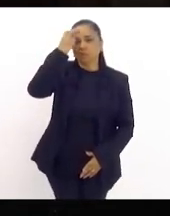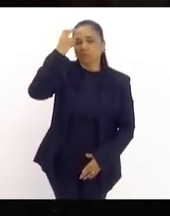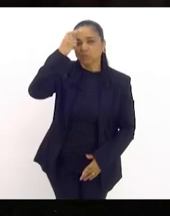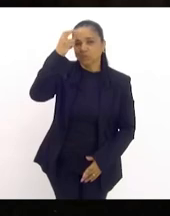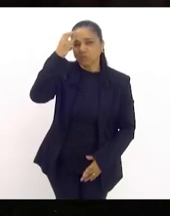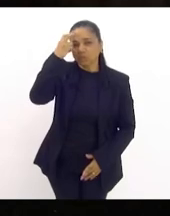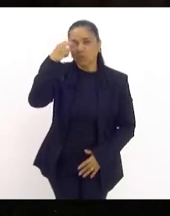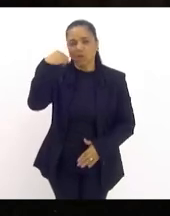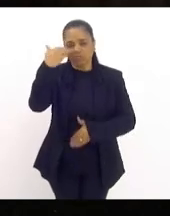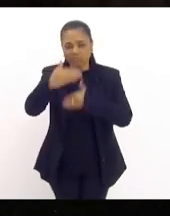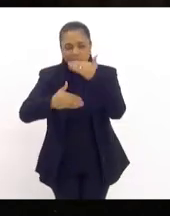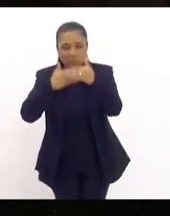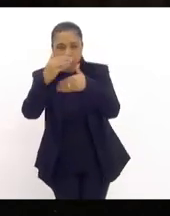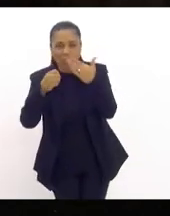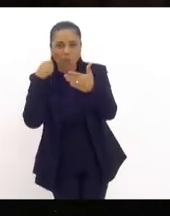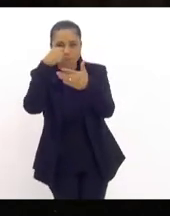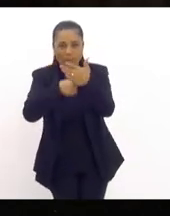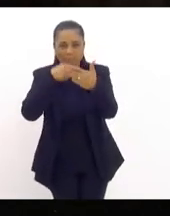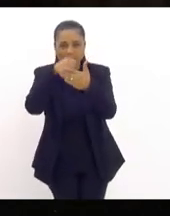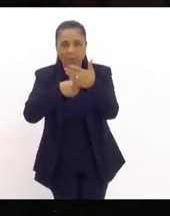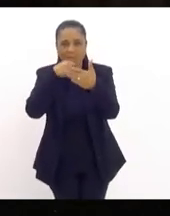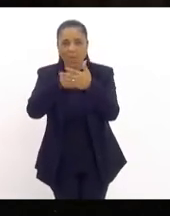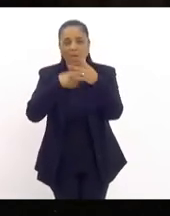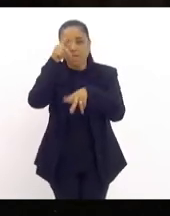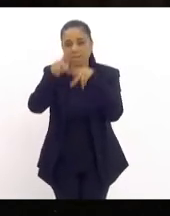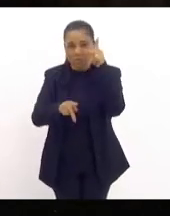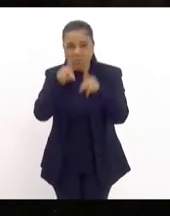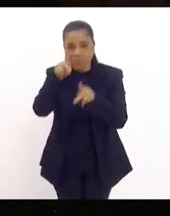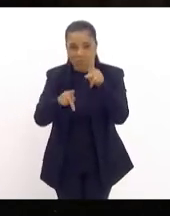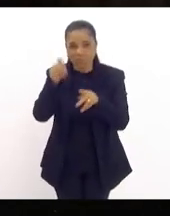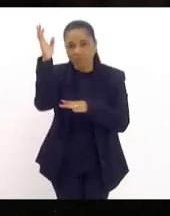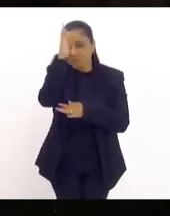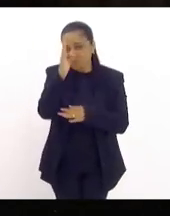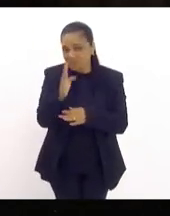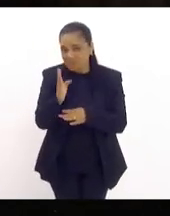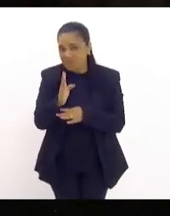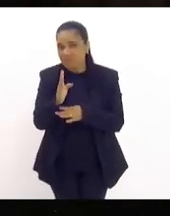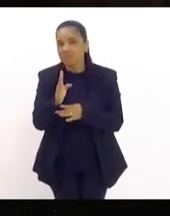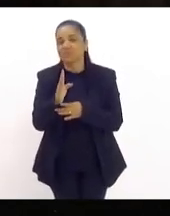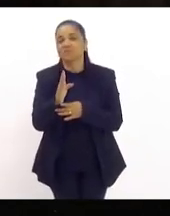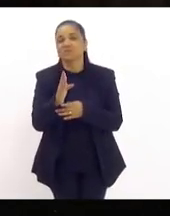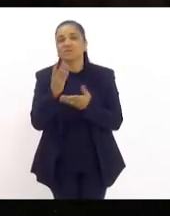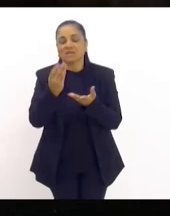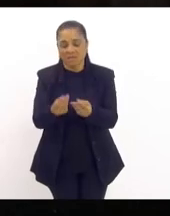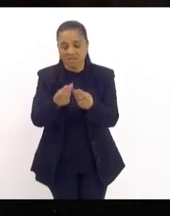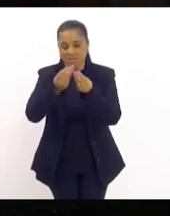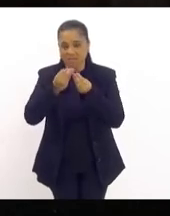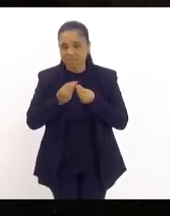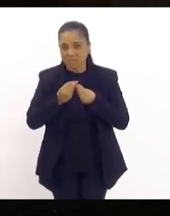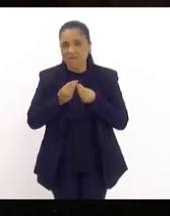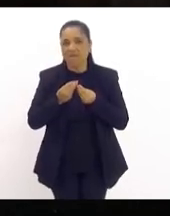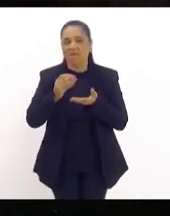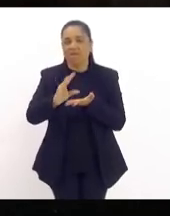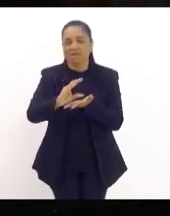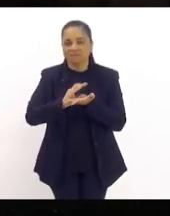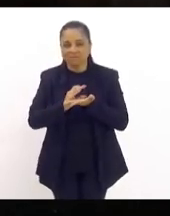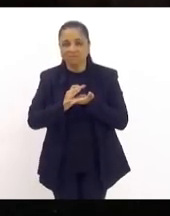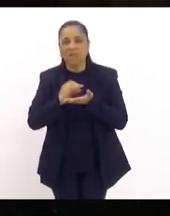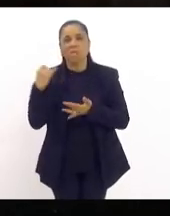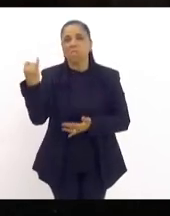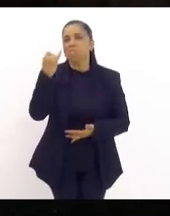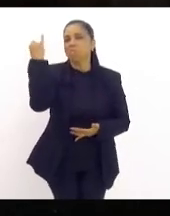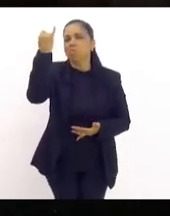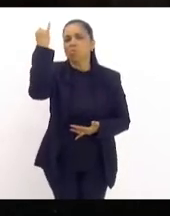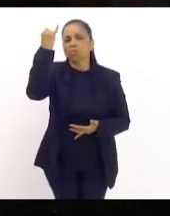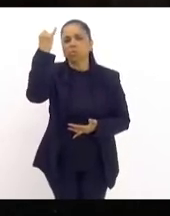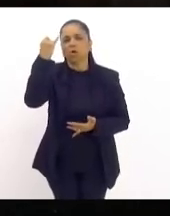resistindo e construindo a cultura popular nesse país, podendo receber esse fomento que é tão importante para